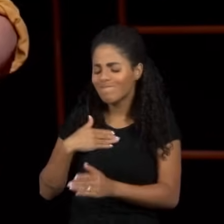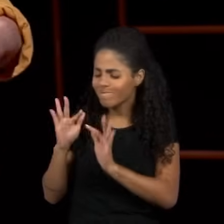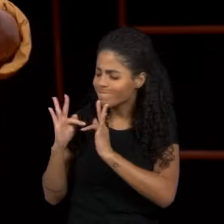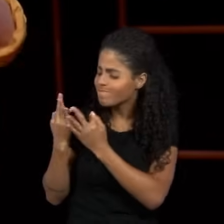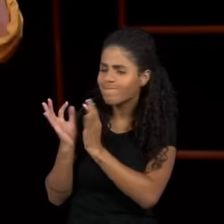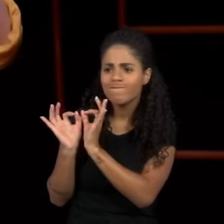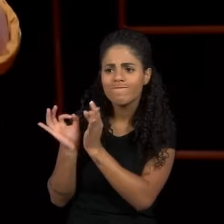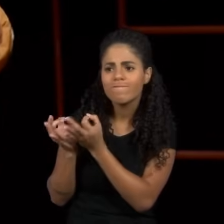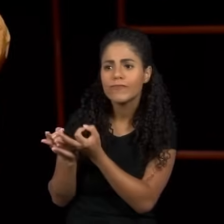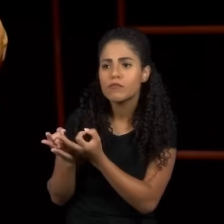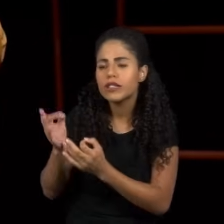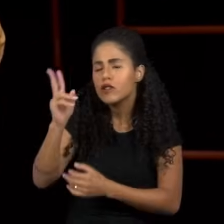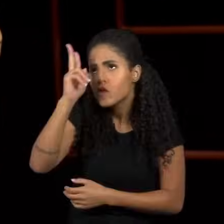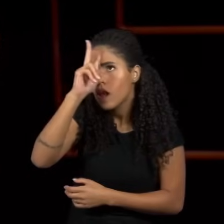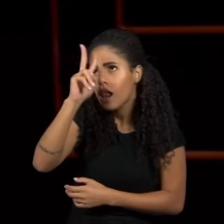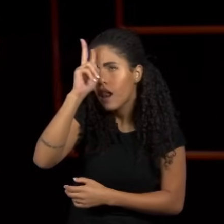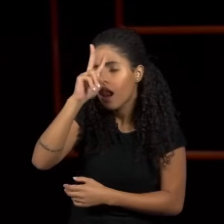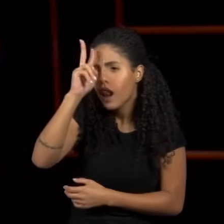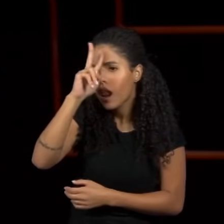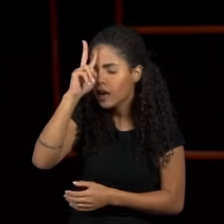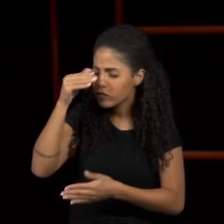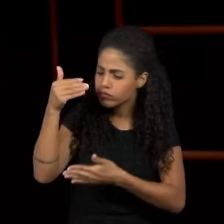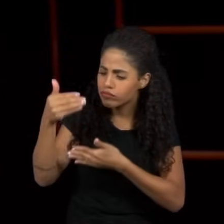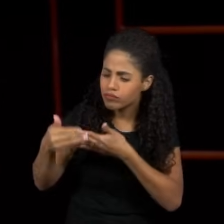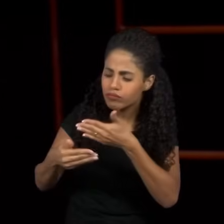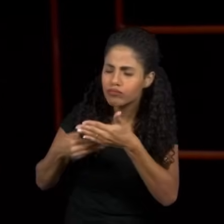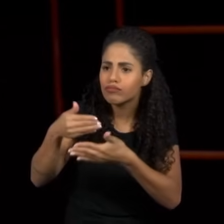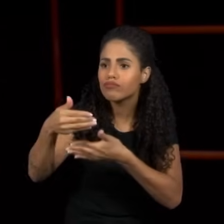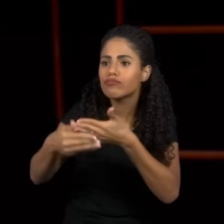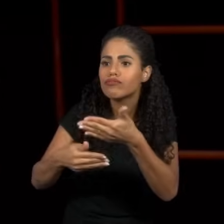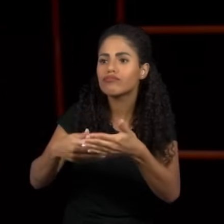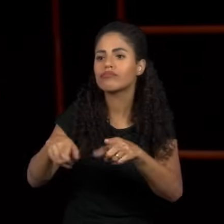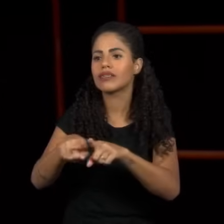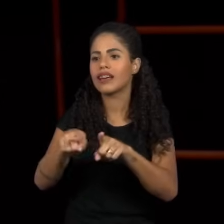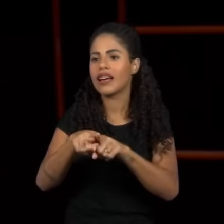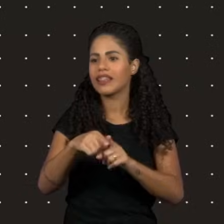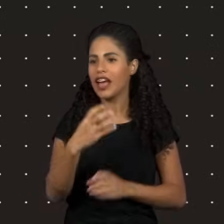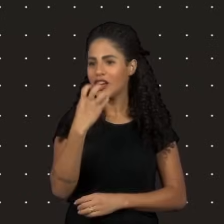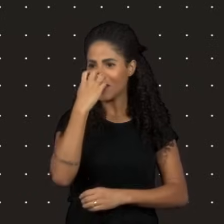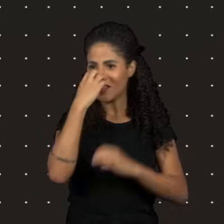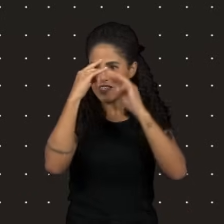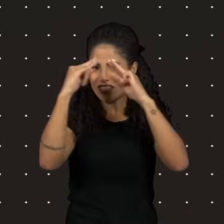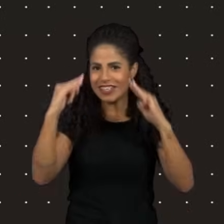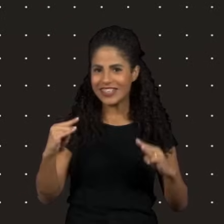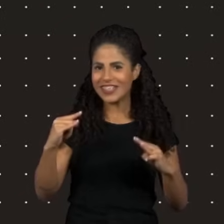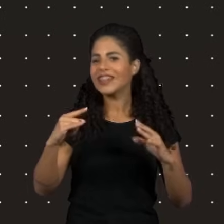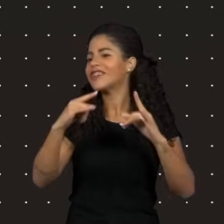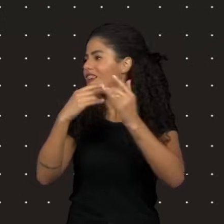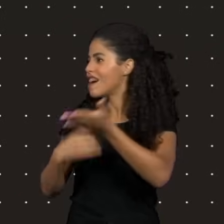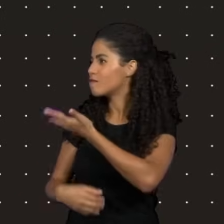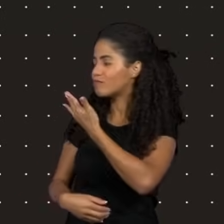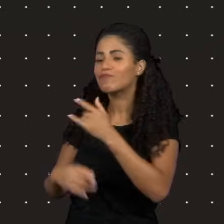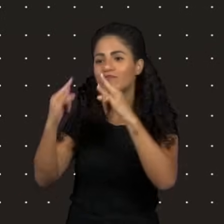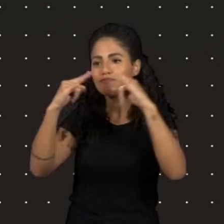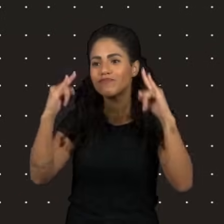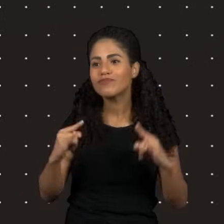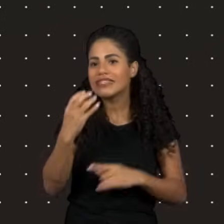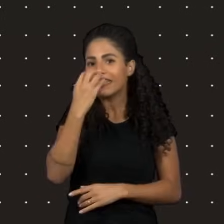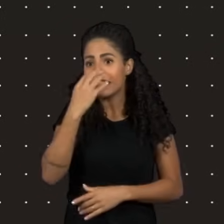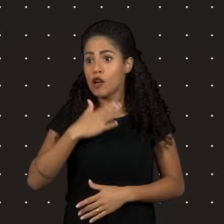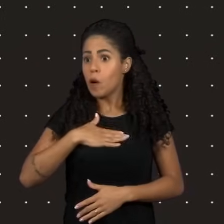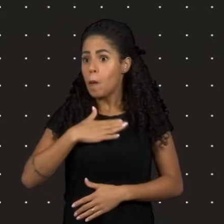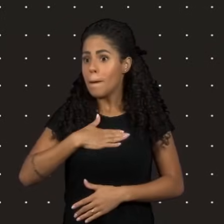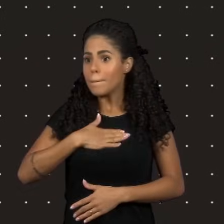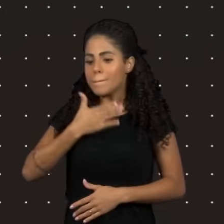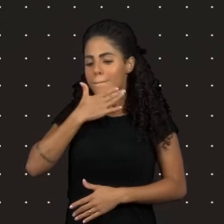primeiras recordações, o circo do Simplício esteve no bairro. Nossa! E meu pai